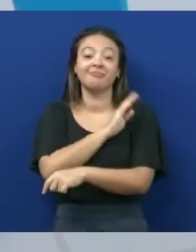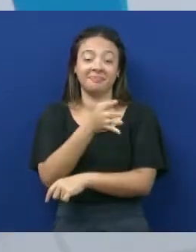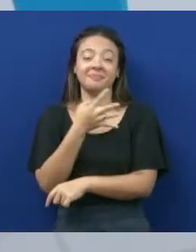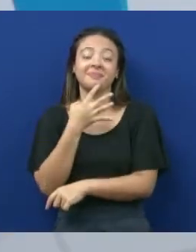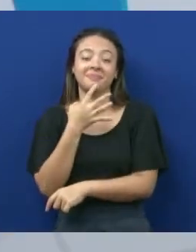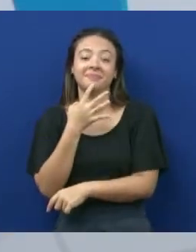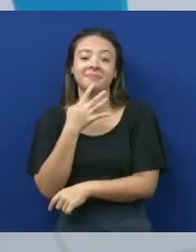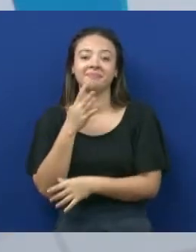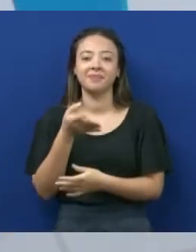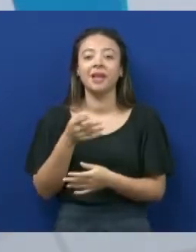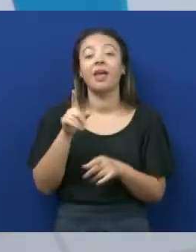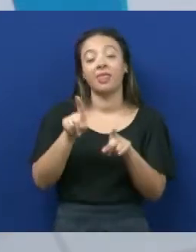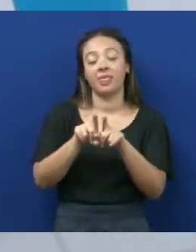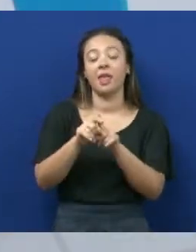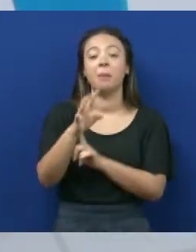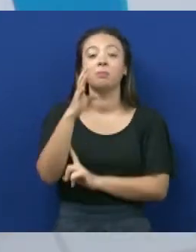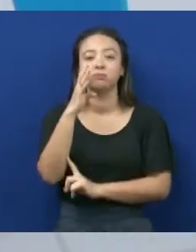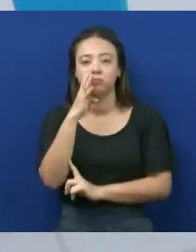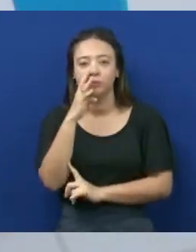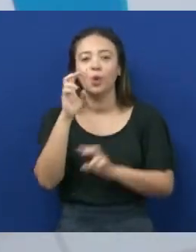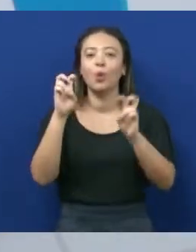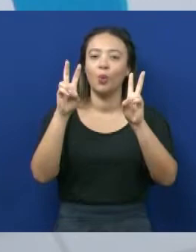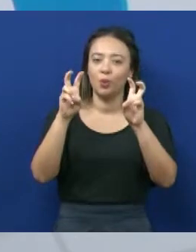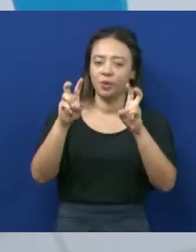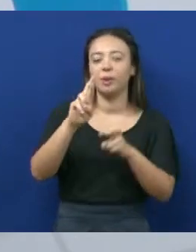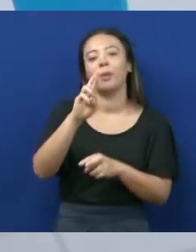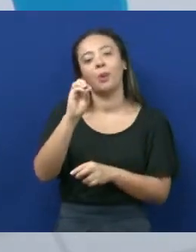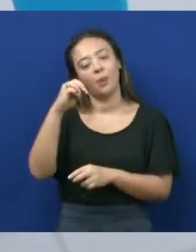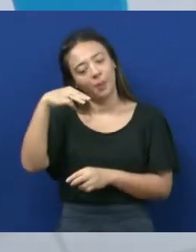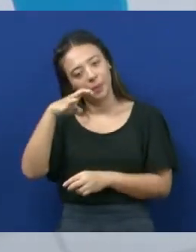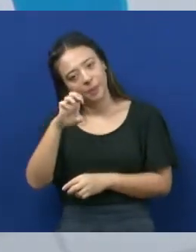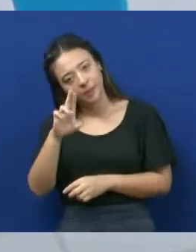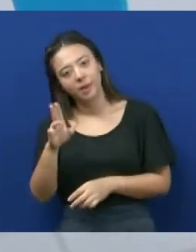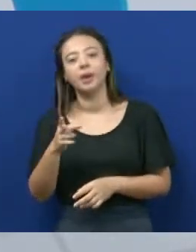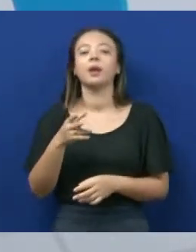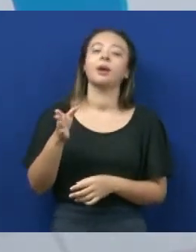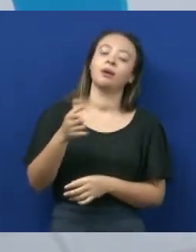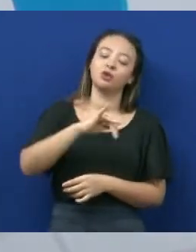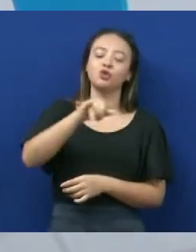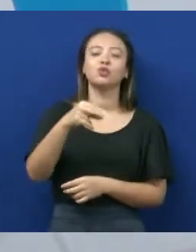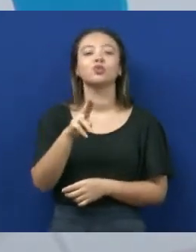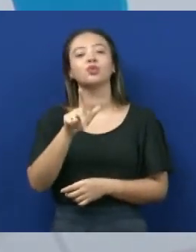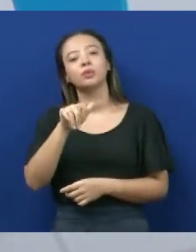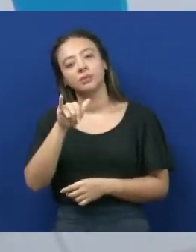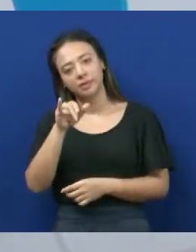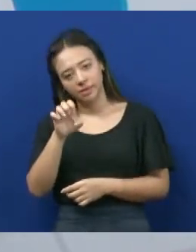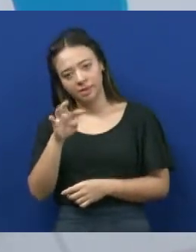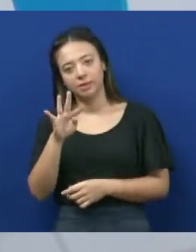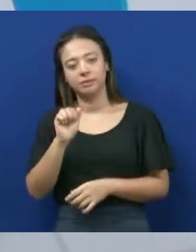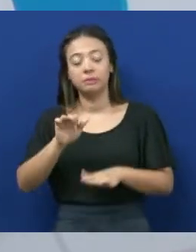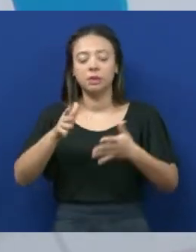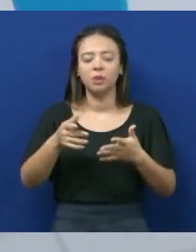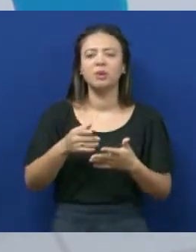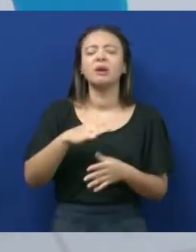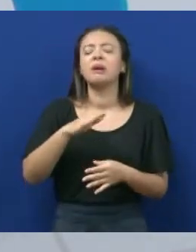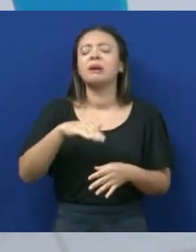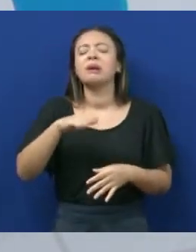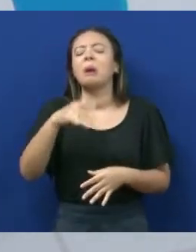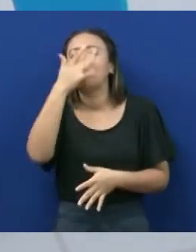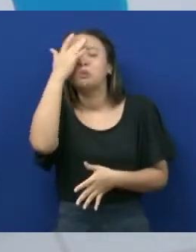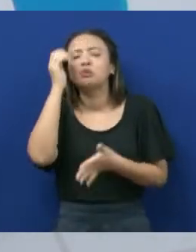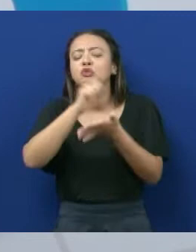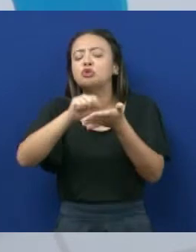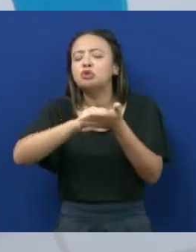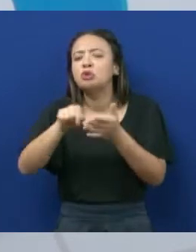já ouviram e já assistiram a peça de Romeu e Julieta. Quem foi o dramaturgo? Qual foi a pessoa que escreveu essa